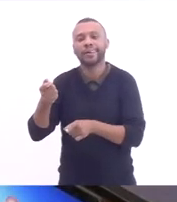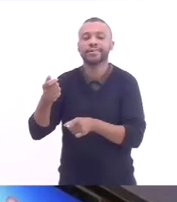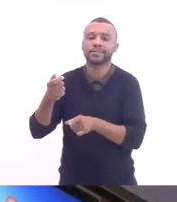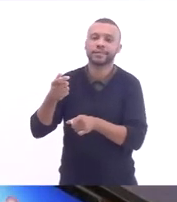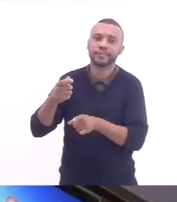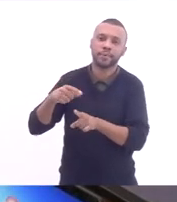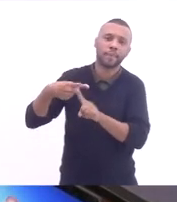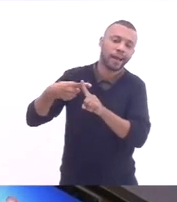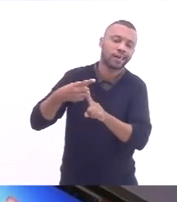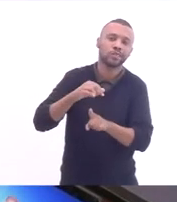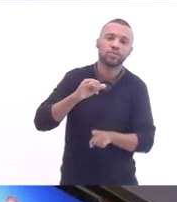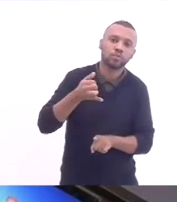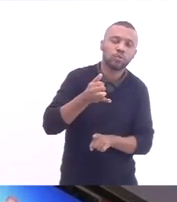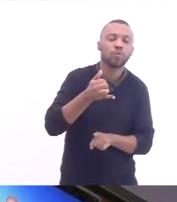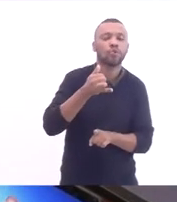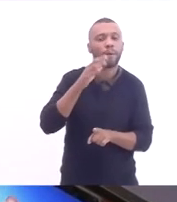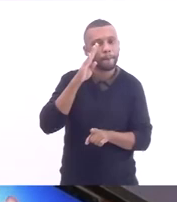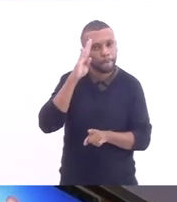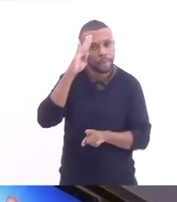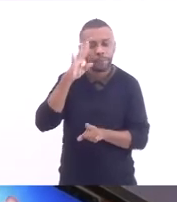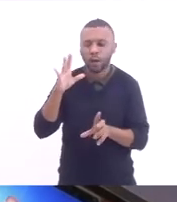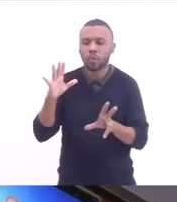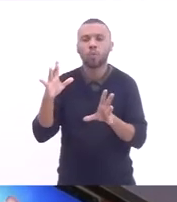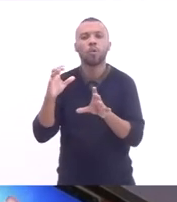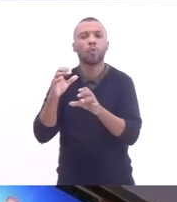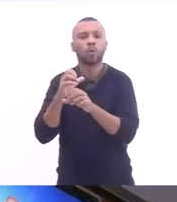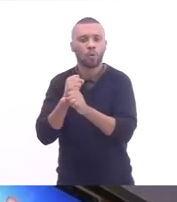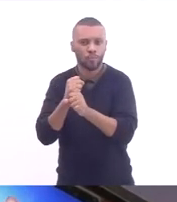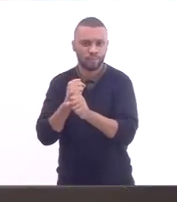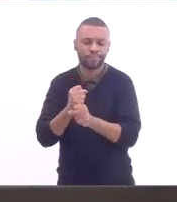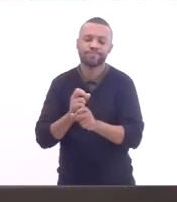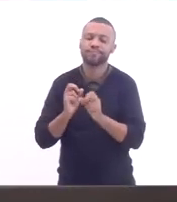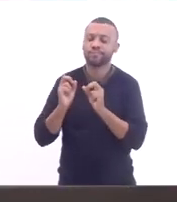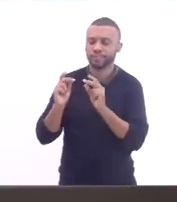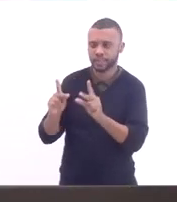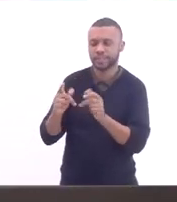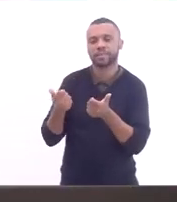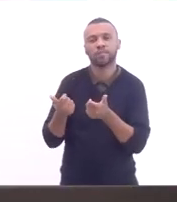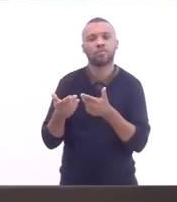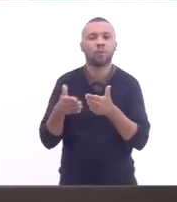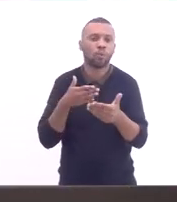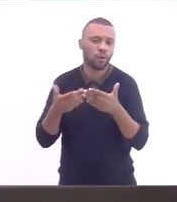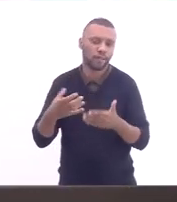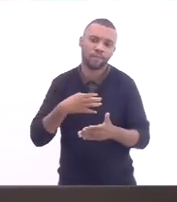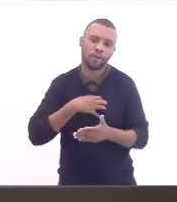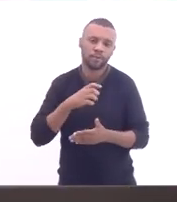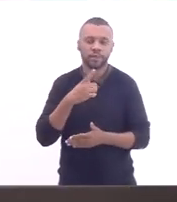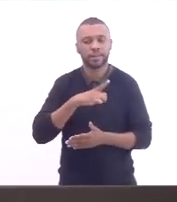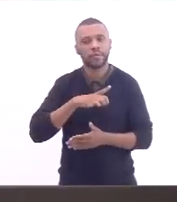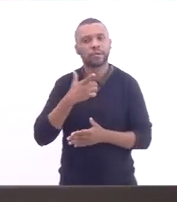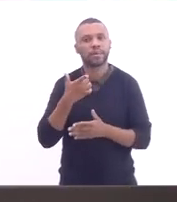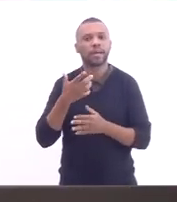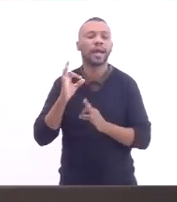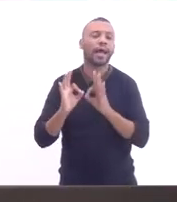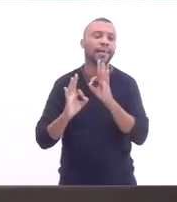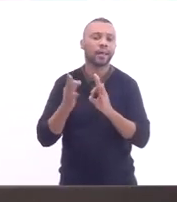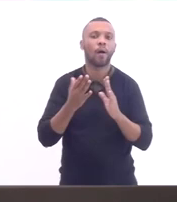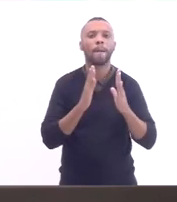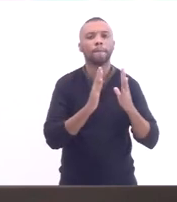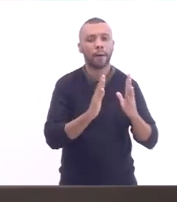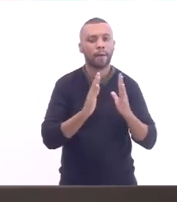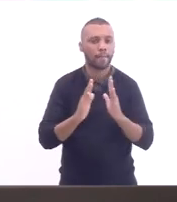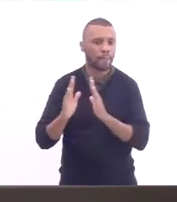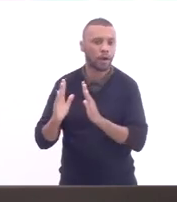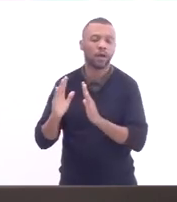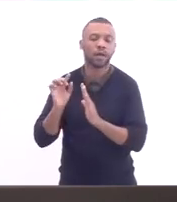mais principal. É. Bom, mas de qualquer forma, já temos aqui essa ordem